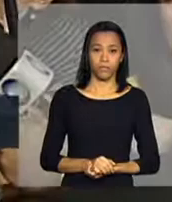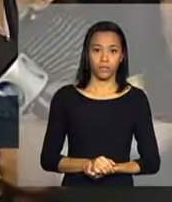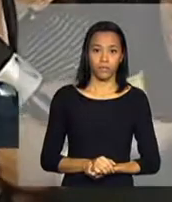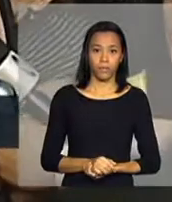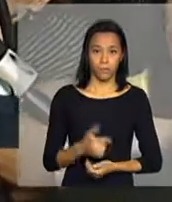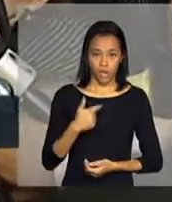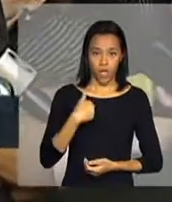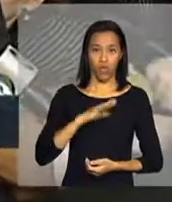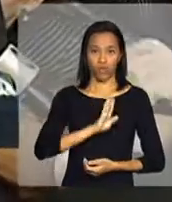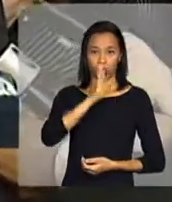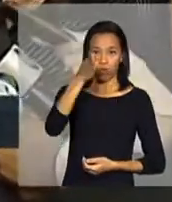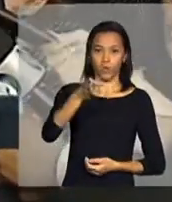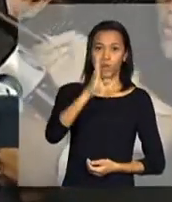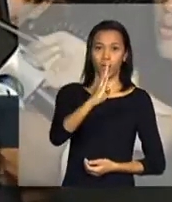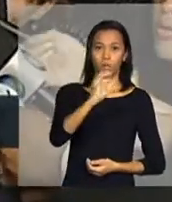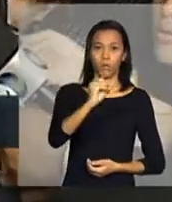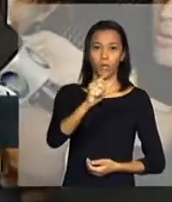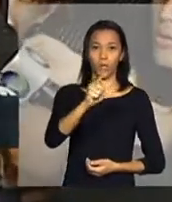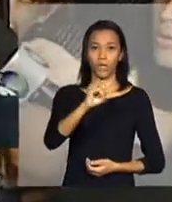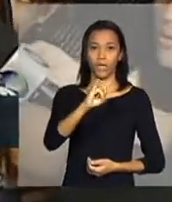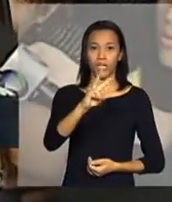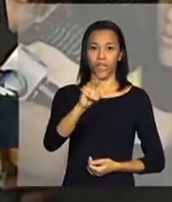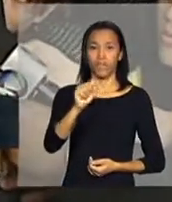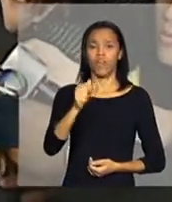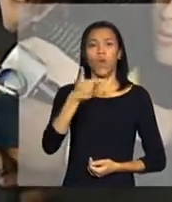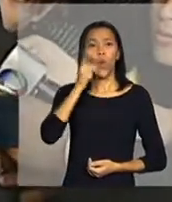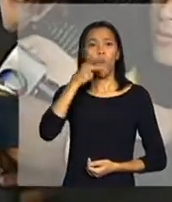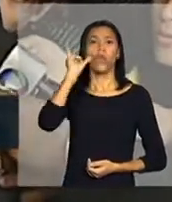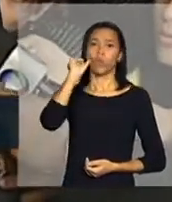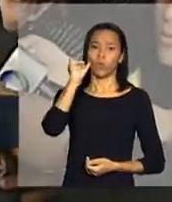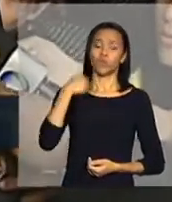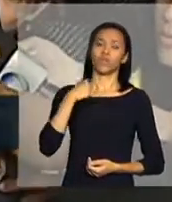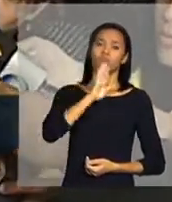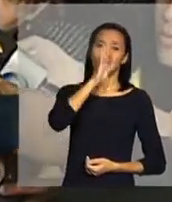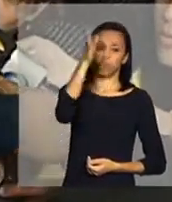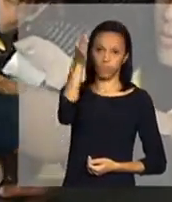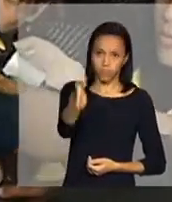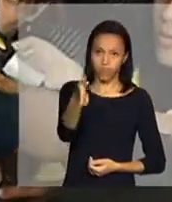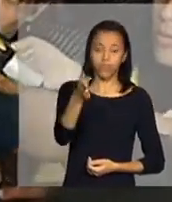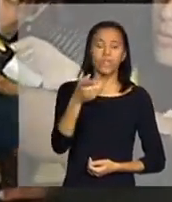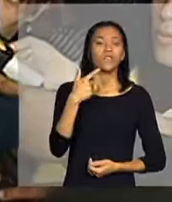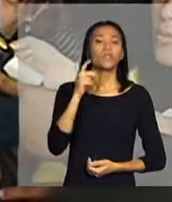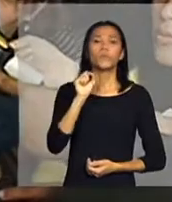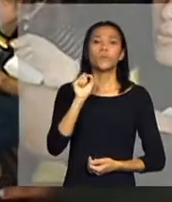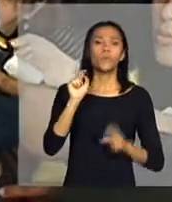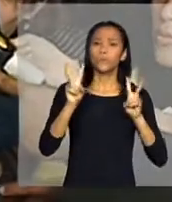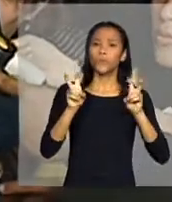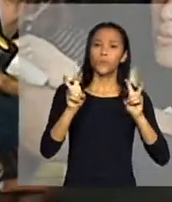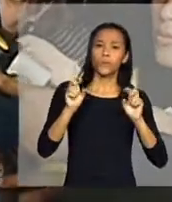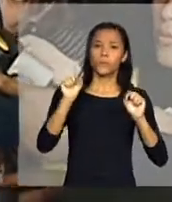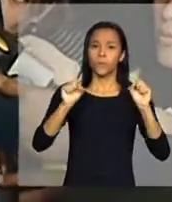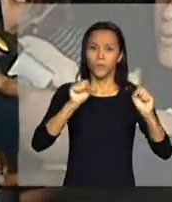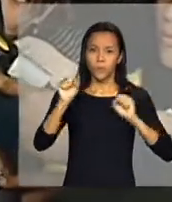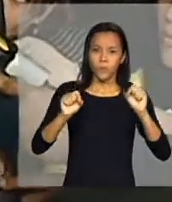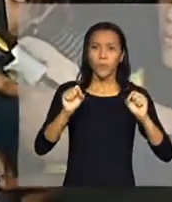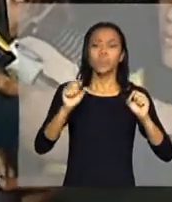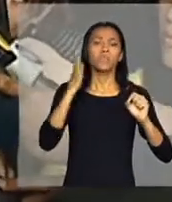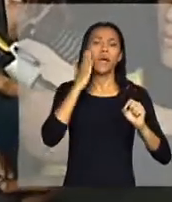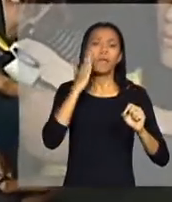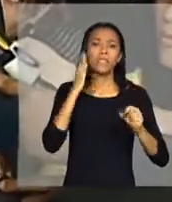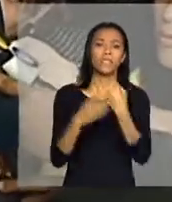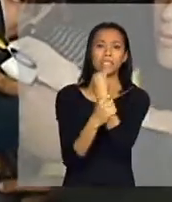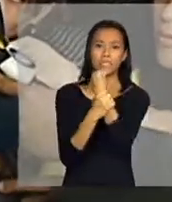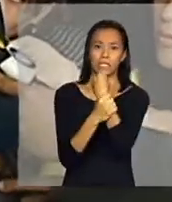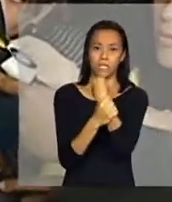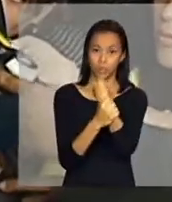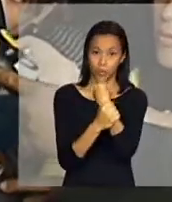Eu estive na Bolívia ontem, ontem, onde eu tive a oportunidade de tratar de questões de segurança pública